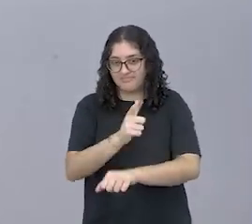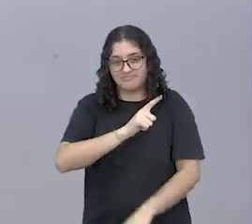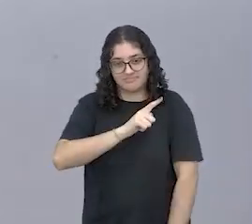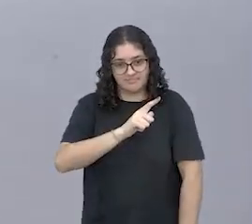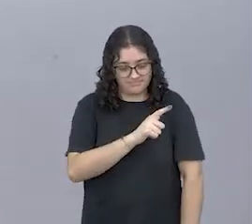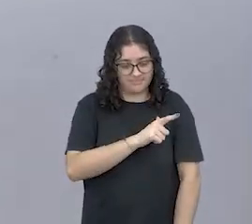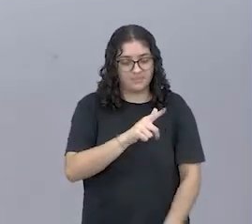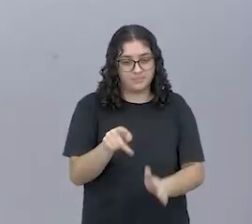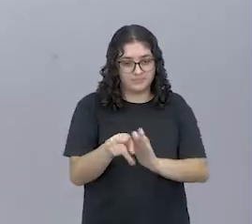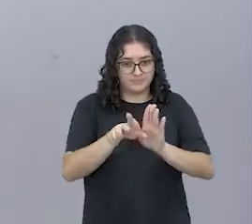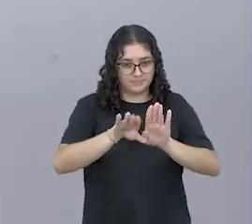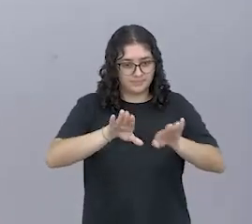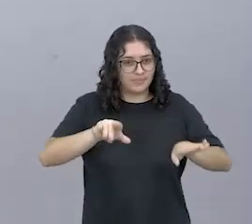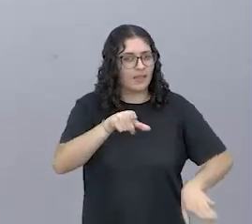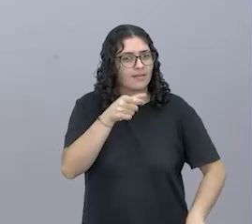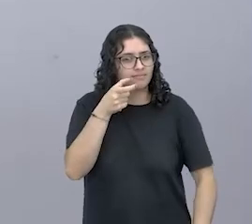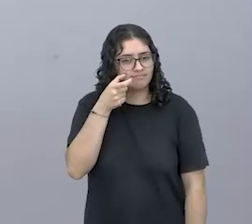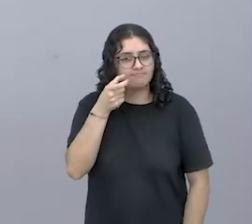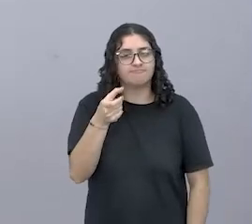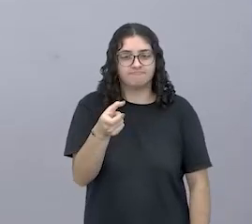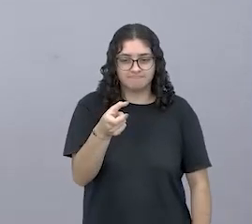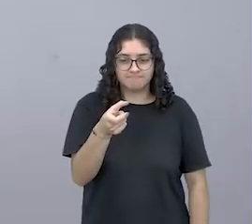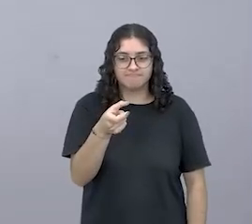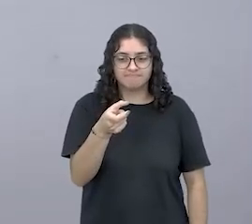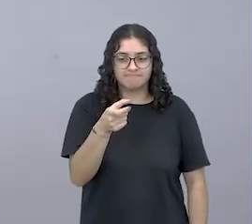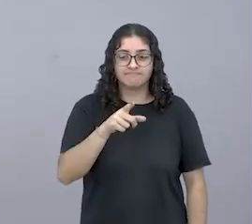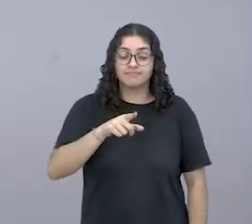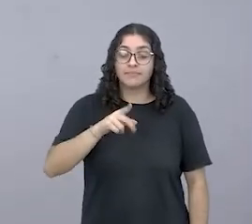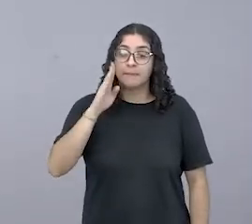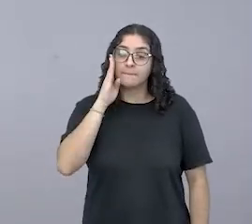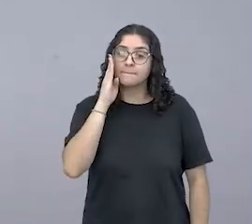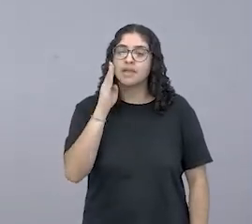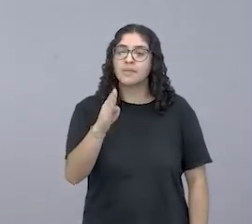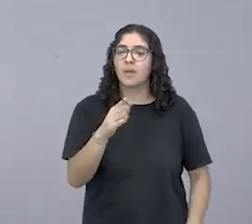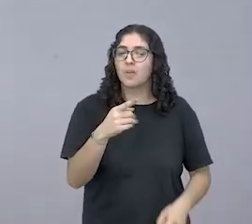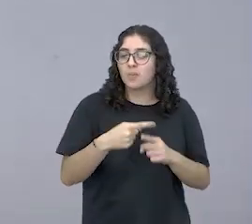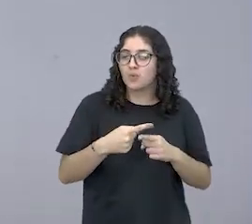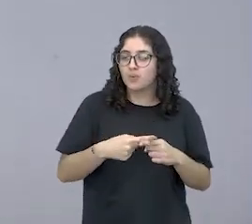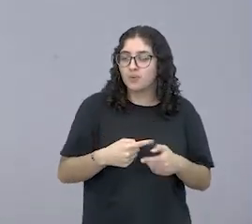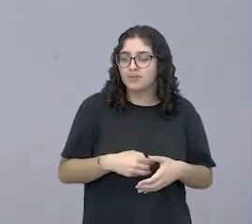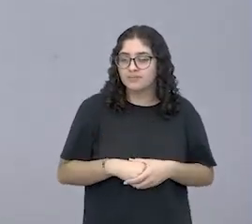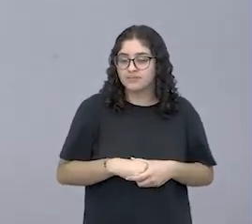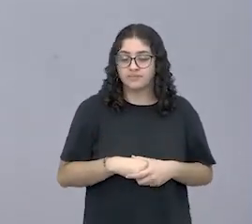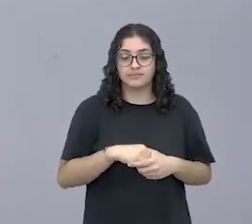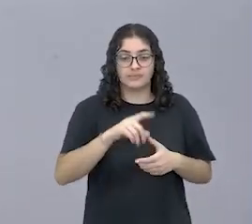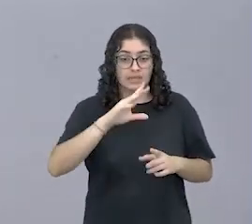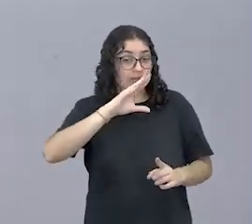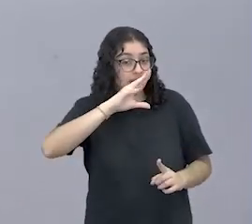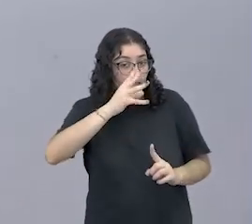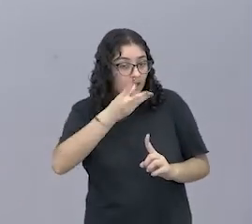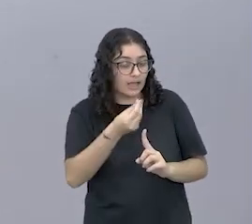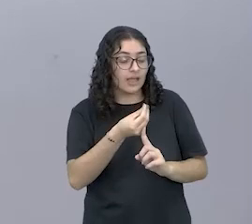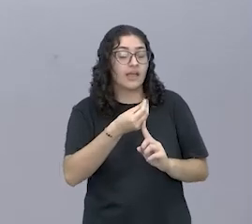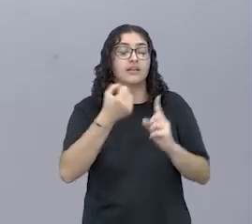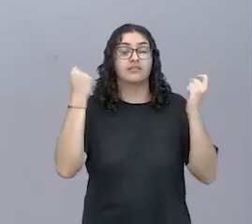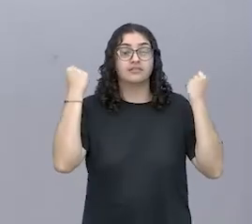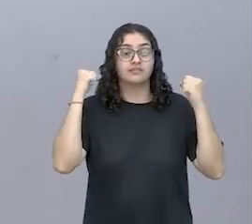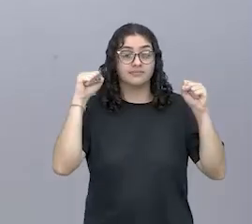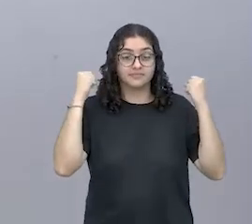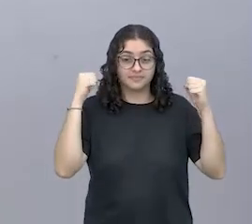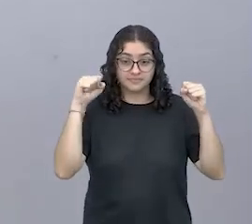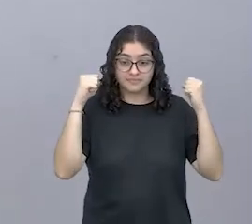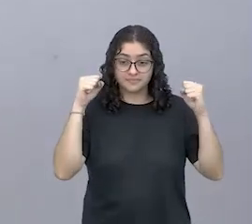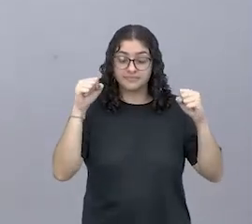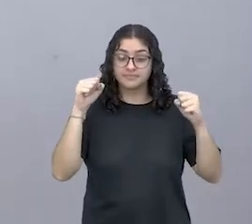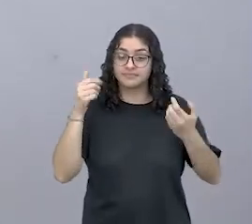têm é bem interessante, né? Principalmente de arte, educação física.